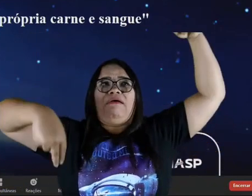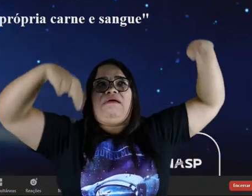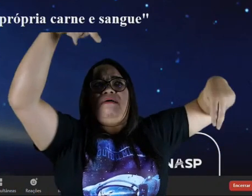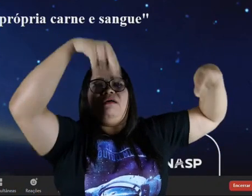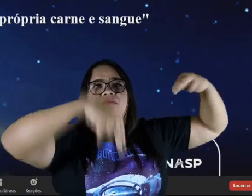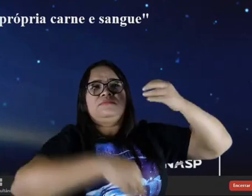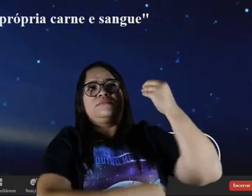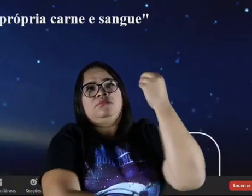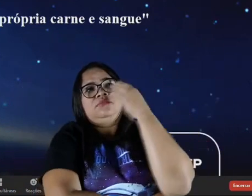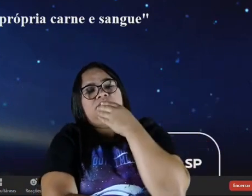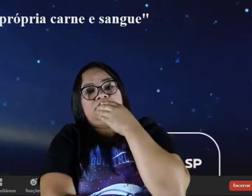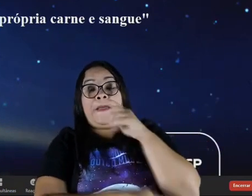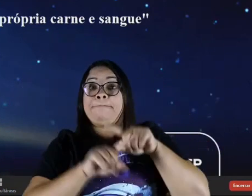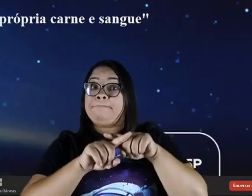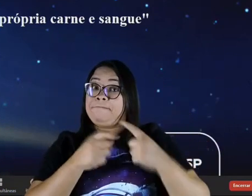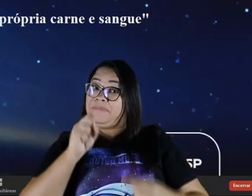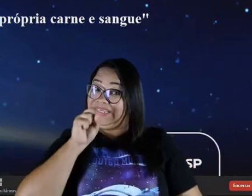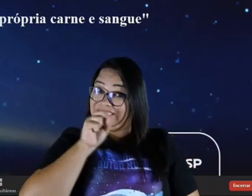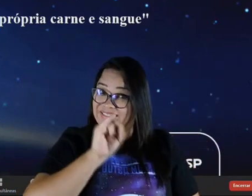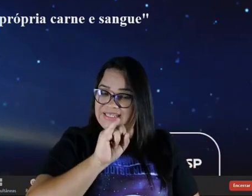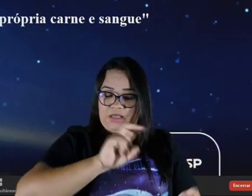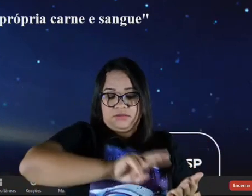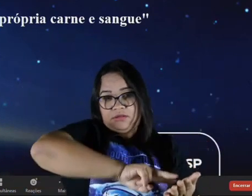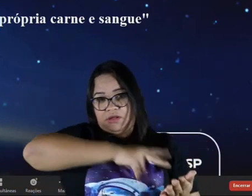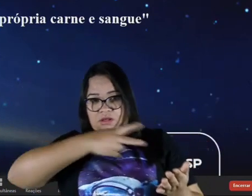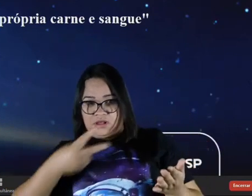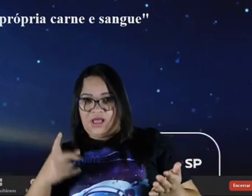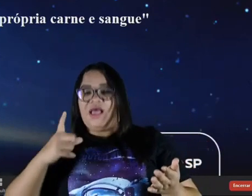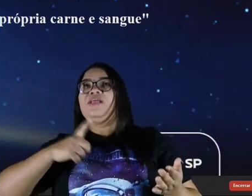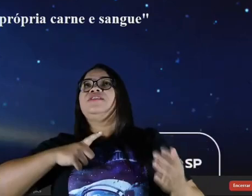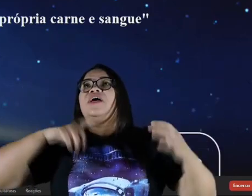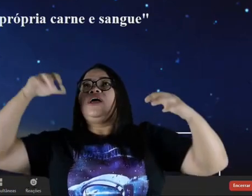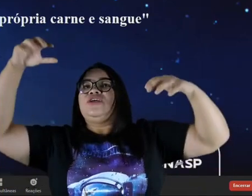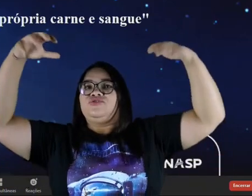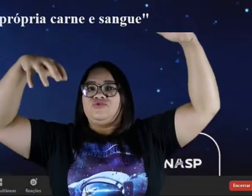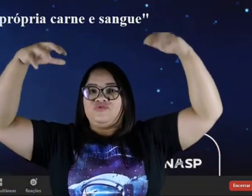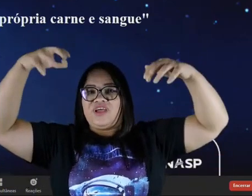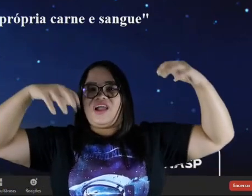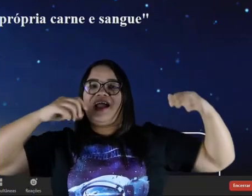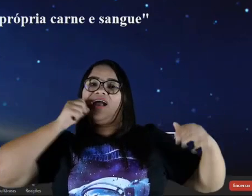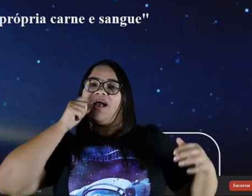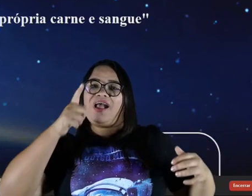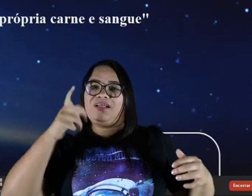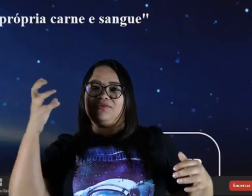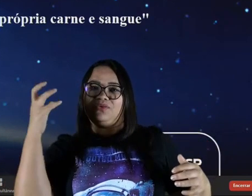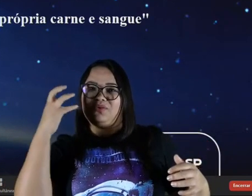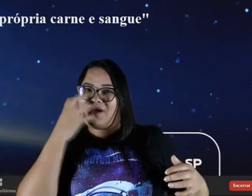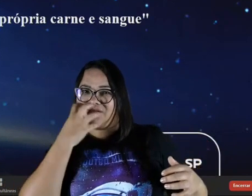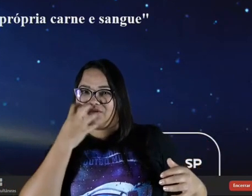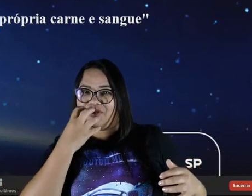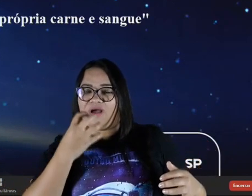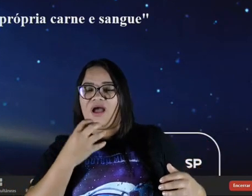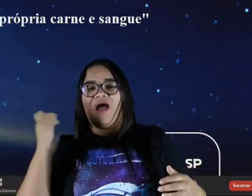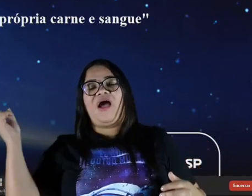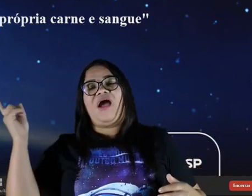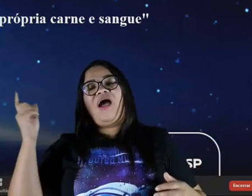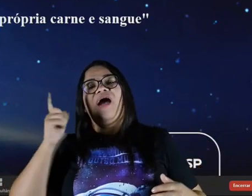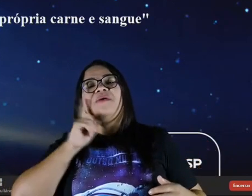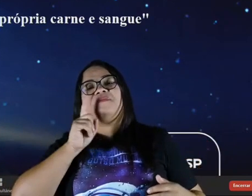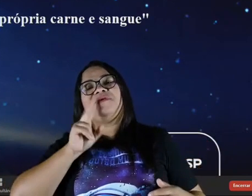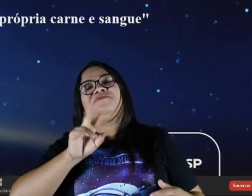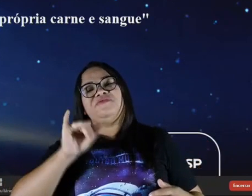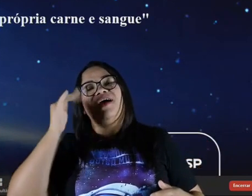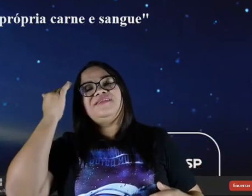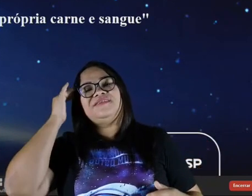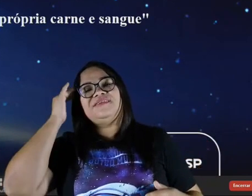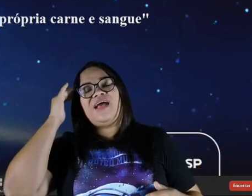se ele traduzir, está chovendo gatos e cachorros, o americano vai entender. Mas aí ele já não fez uma tradução